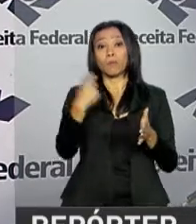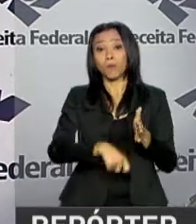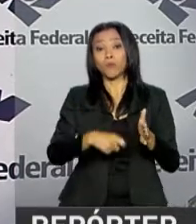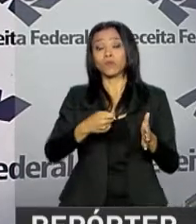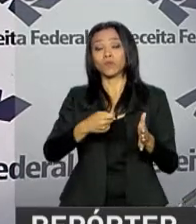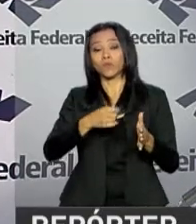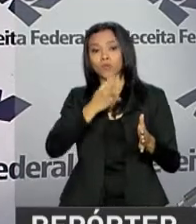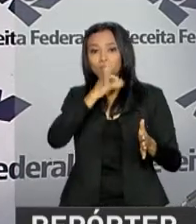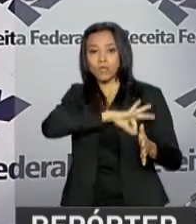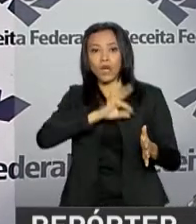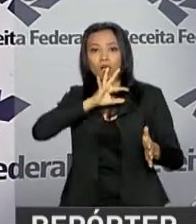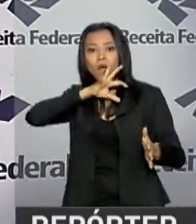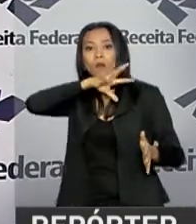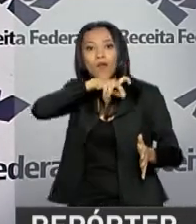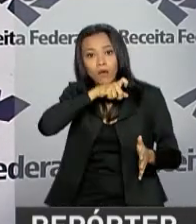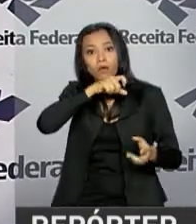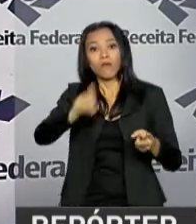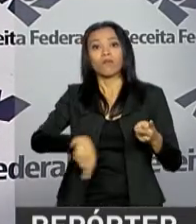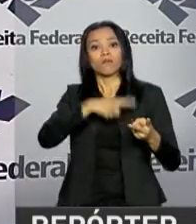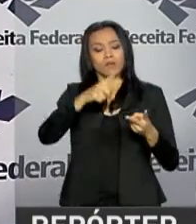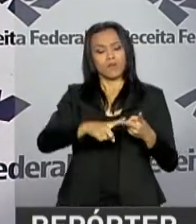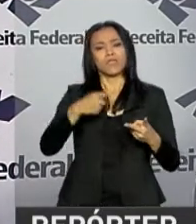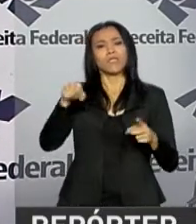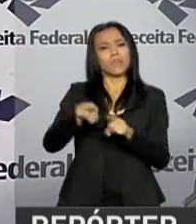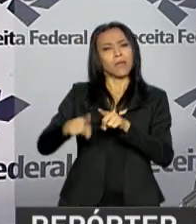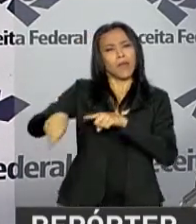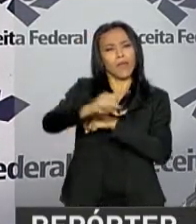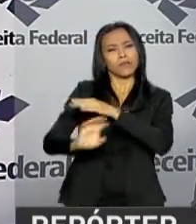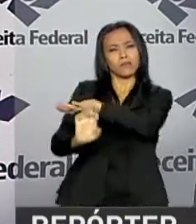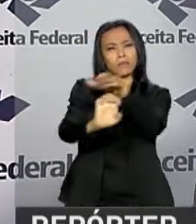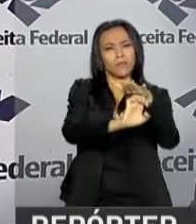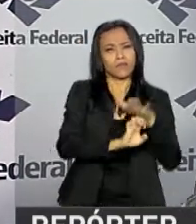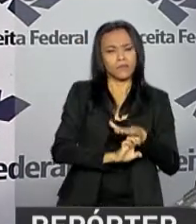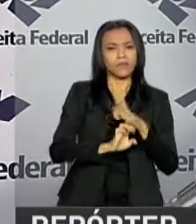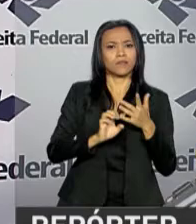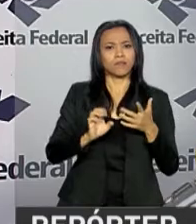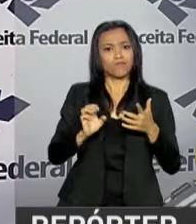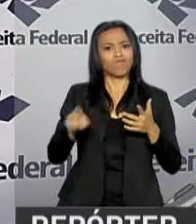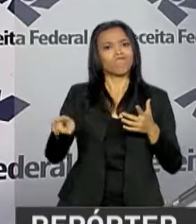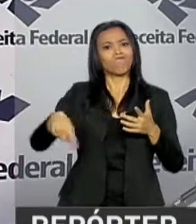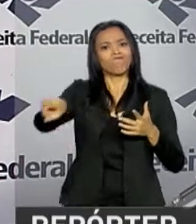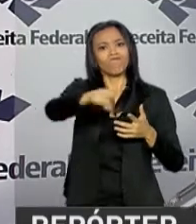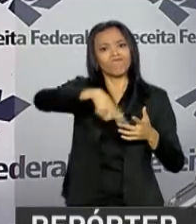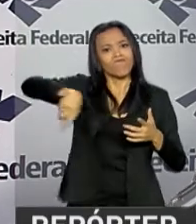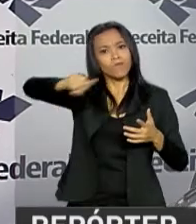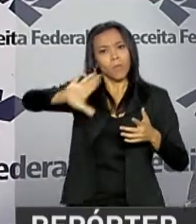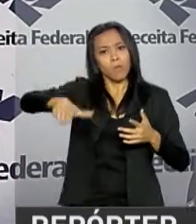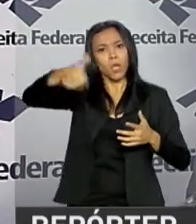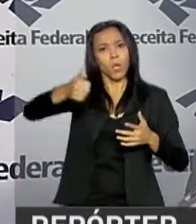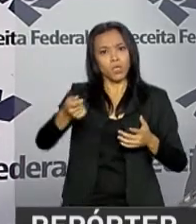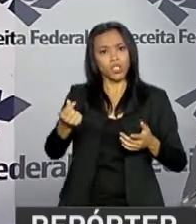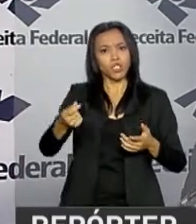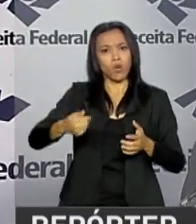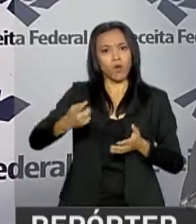social. Isso demonstra uma perspectiva das empresas de retomada e de realização de melhores